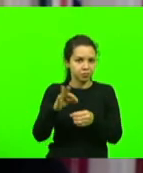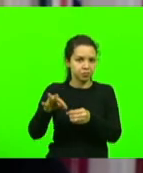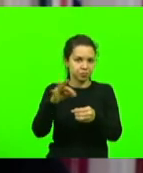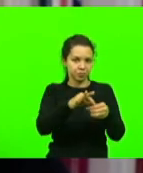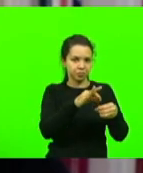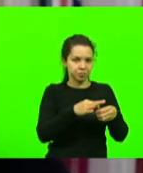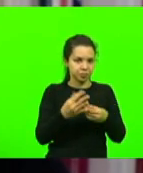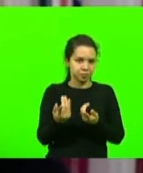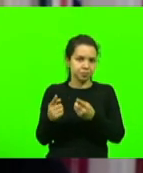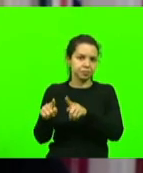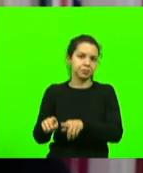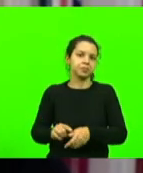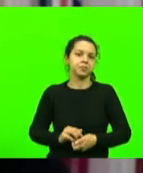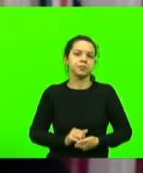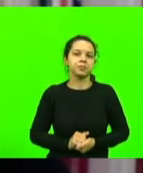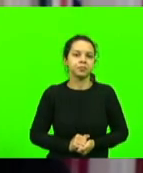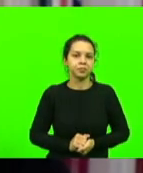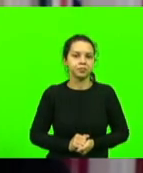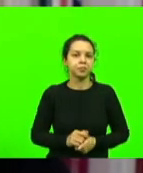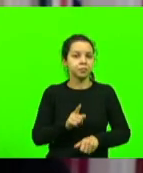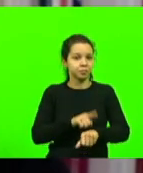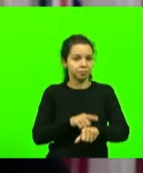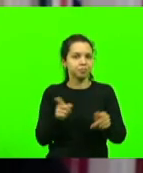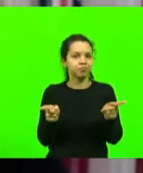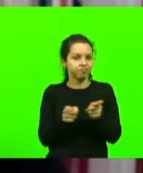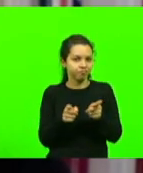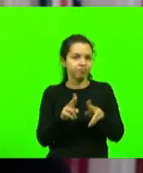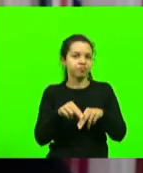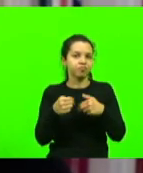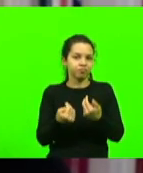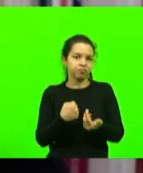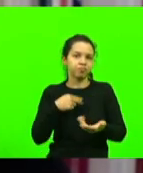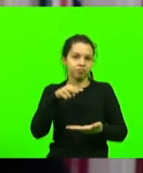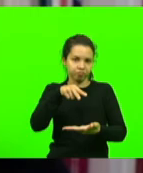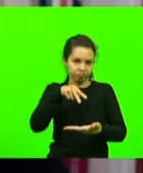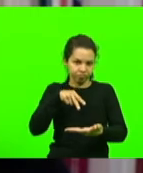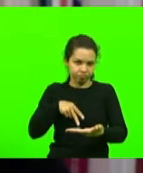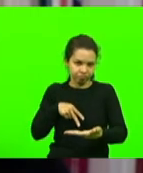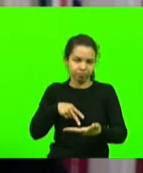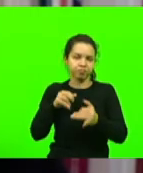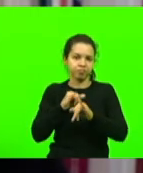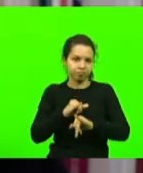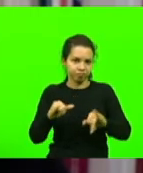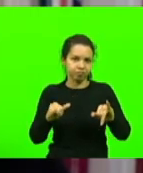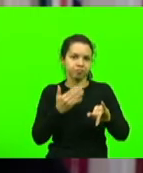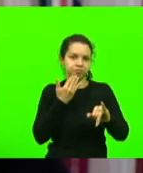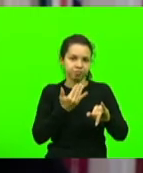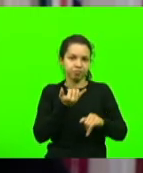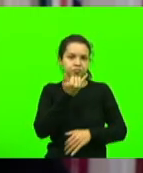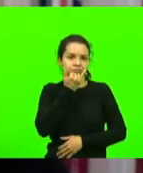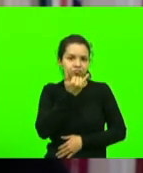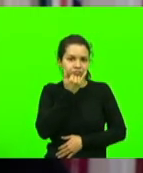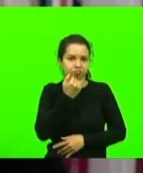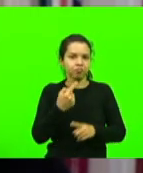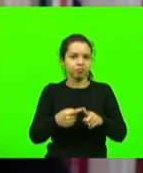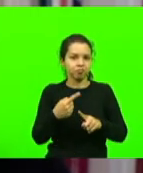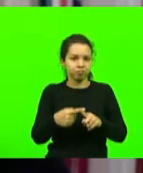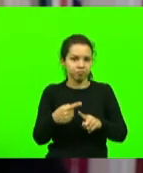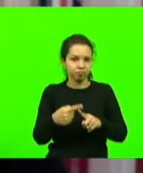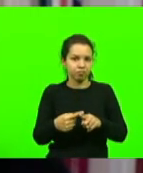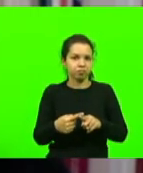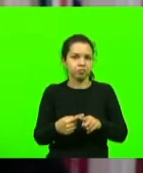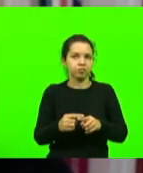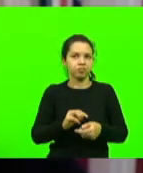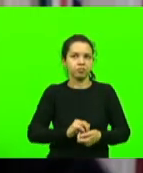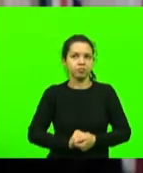uma questão de tempo eu vou ler a minha manifestação e peço até desculpa porque eu estou coordenando um